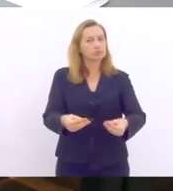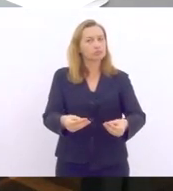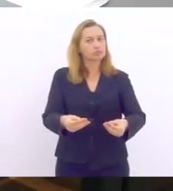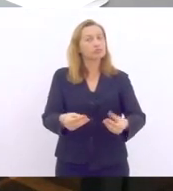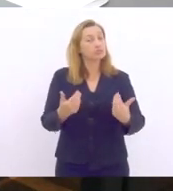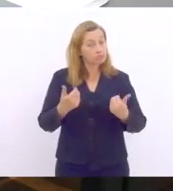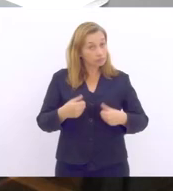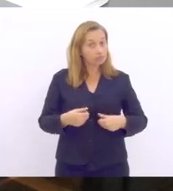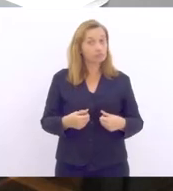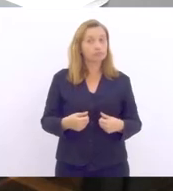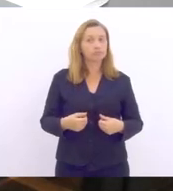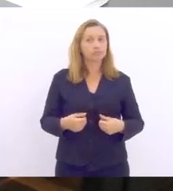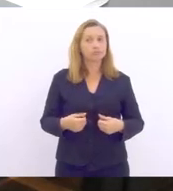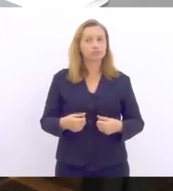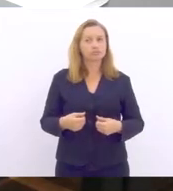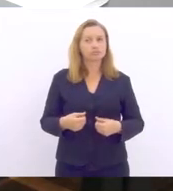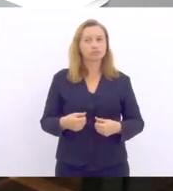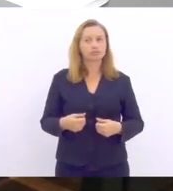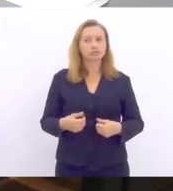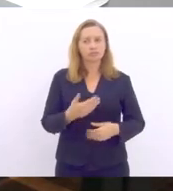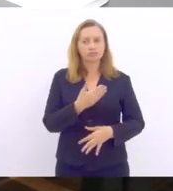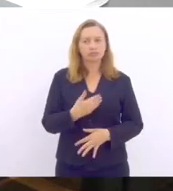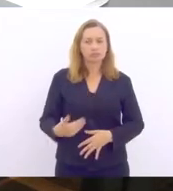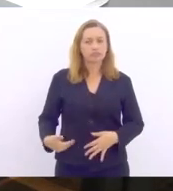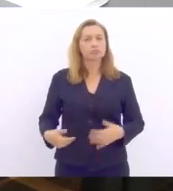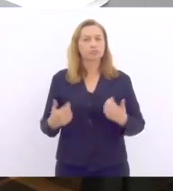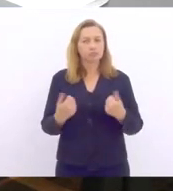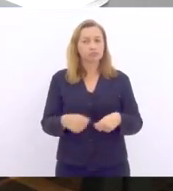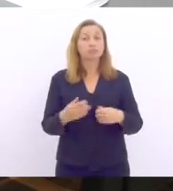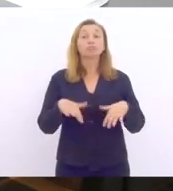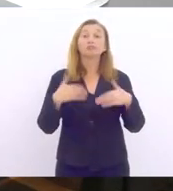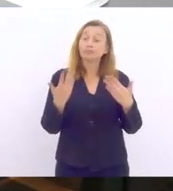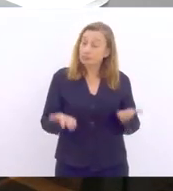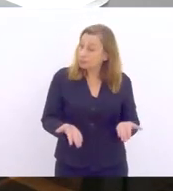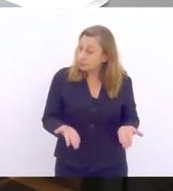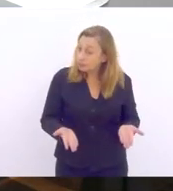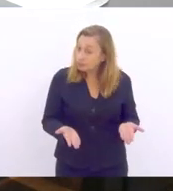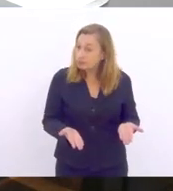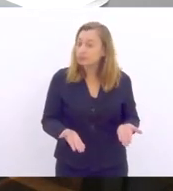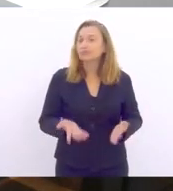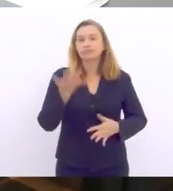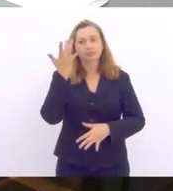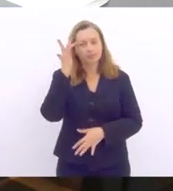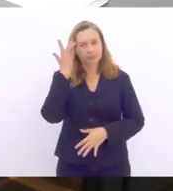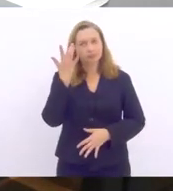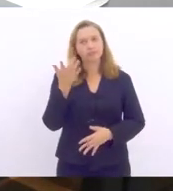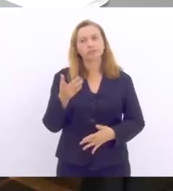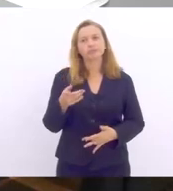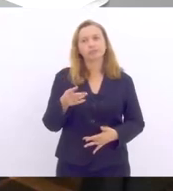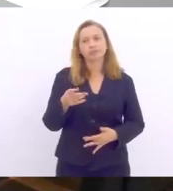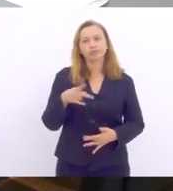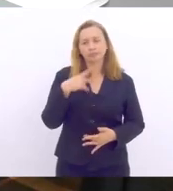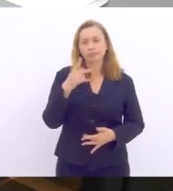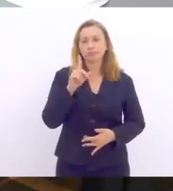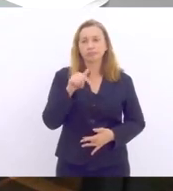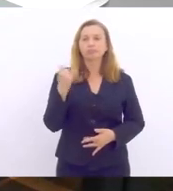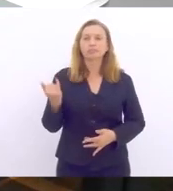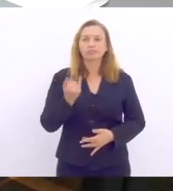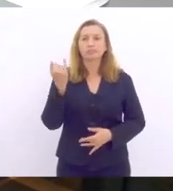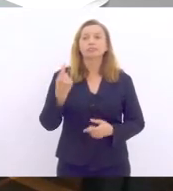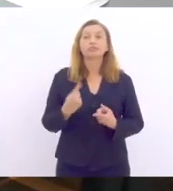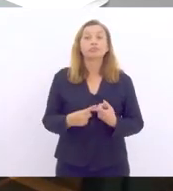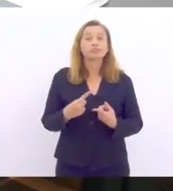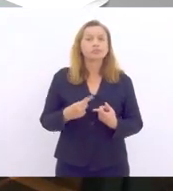assim... né? Então, eu acho que essas ponderações são importantes,